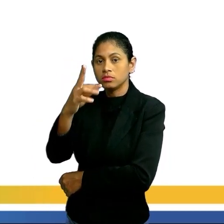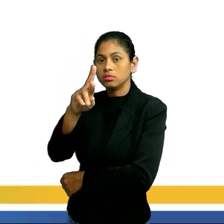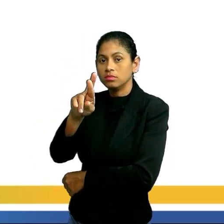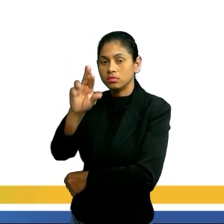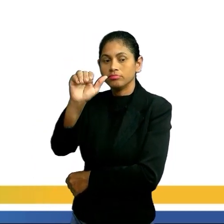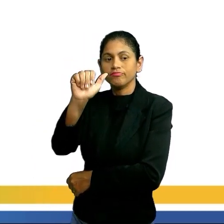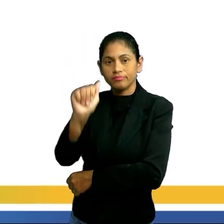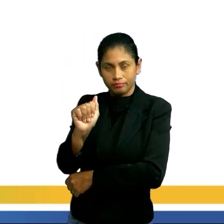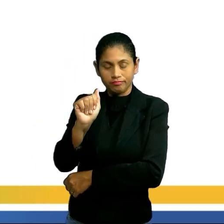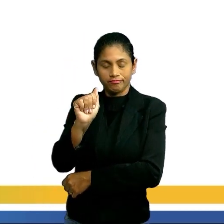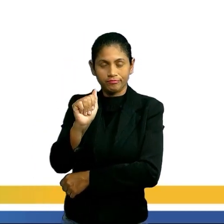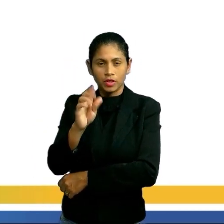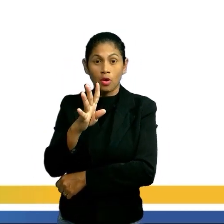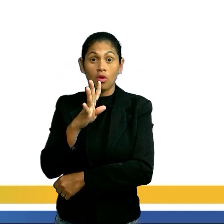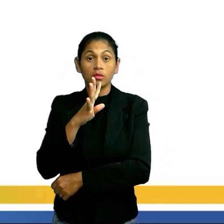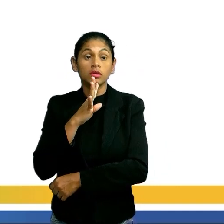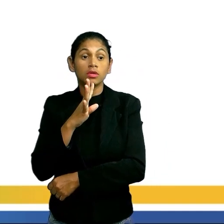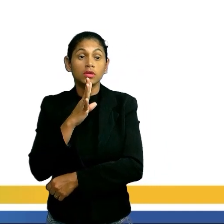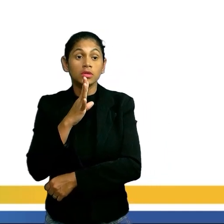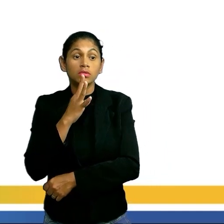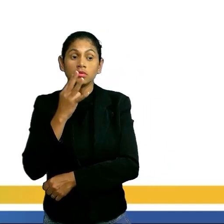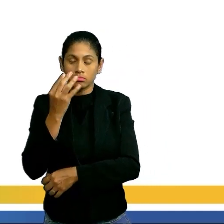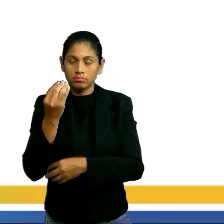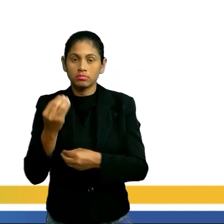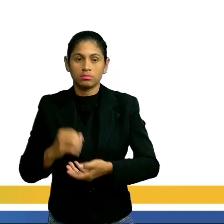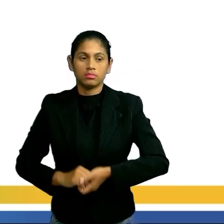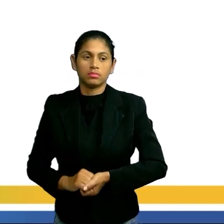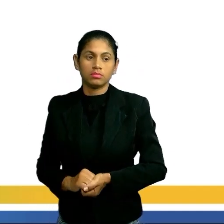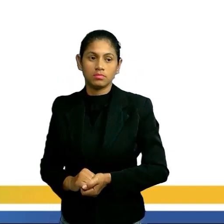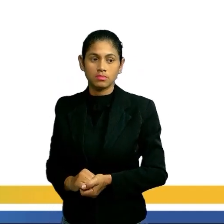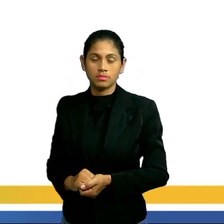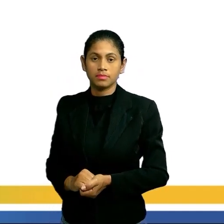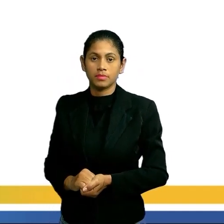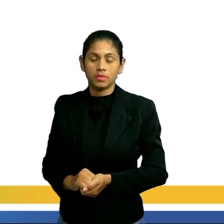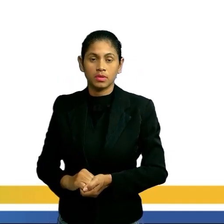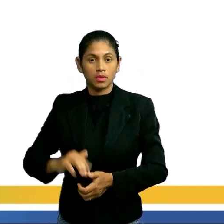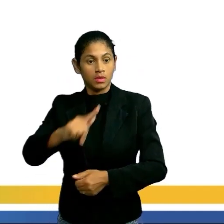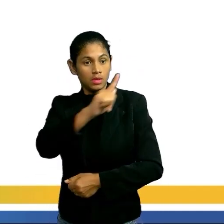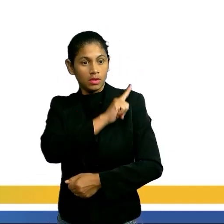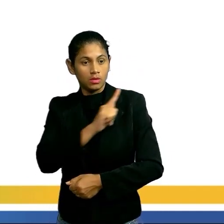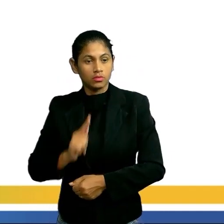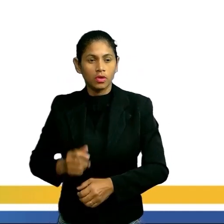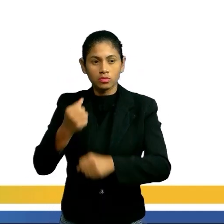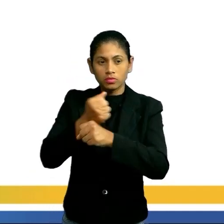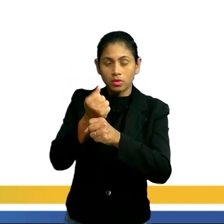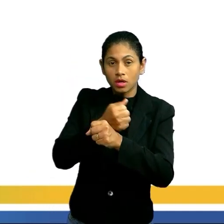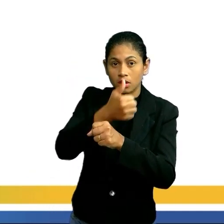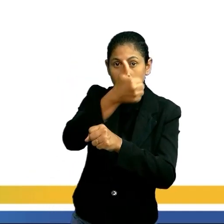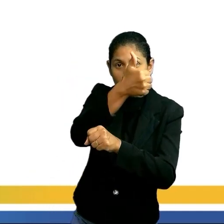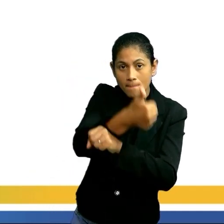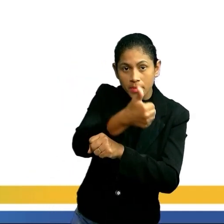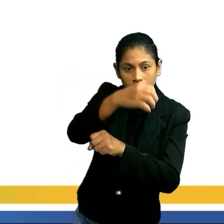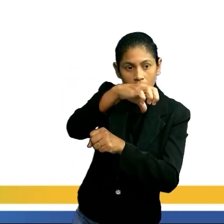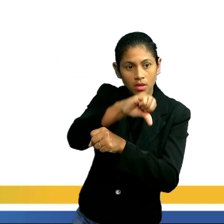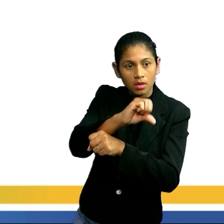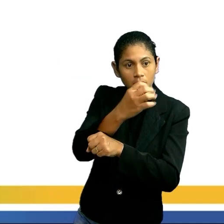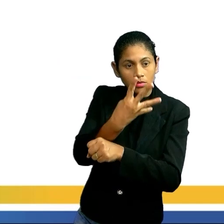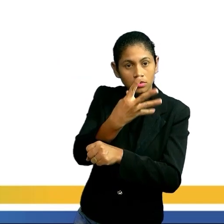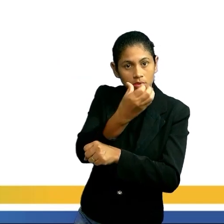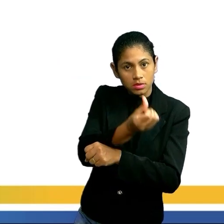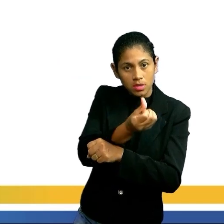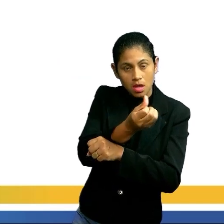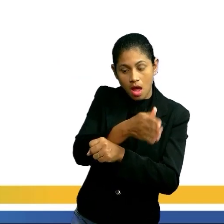né? Mais conhecido popularmente como Dutra, que ele vai governar de 1946 a